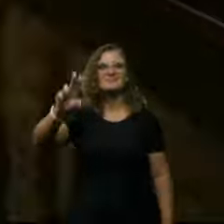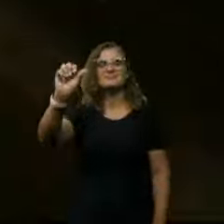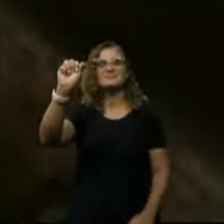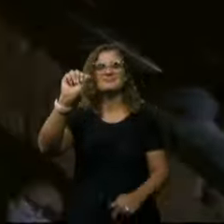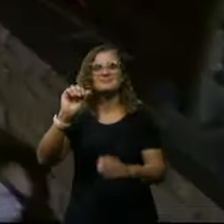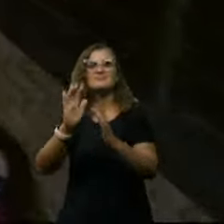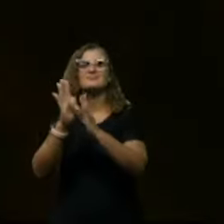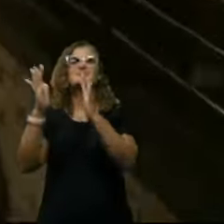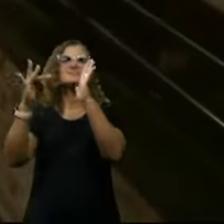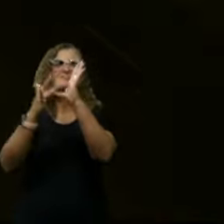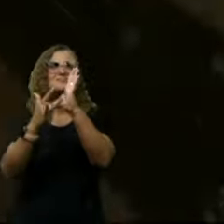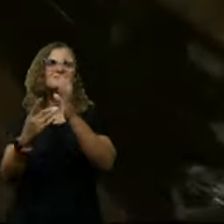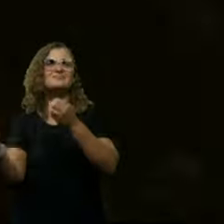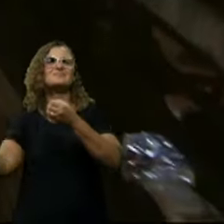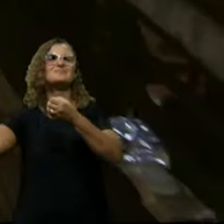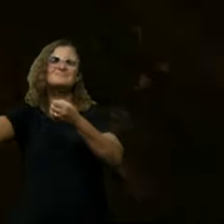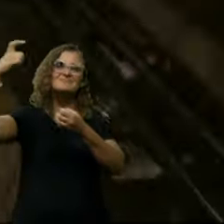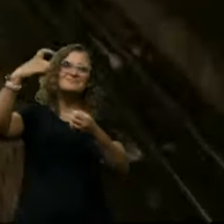E aí